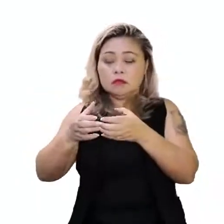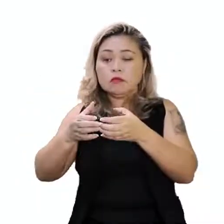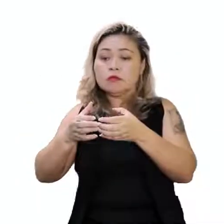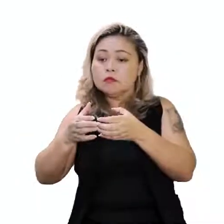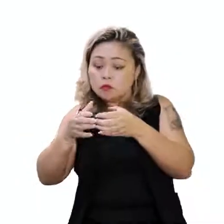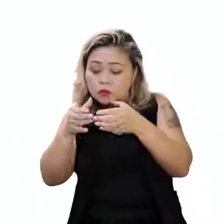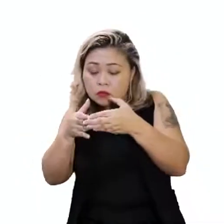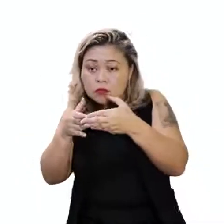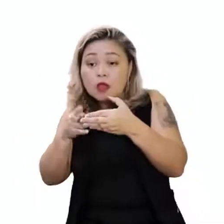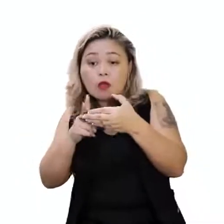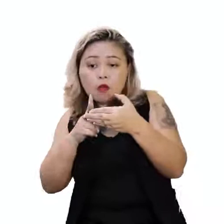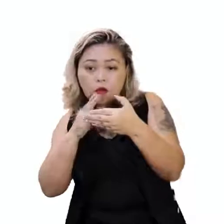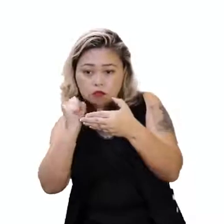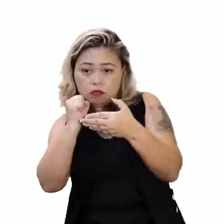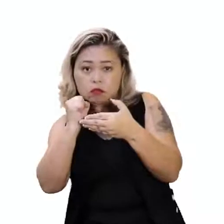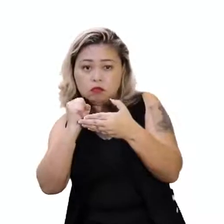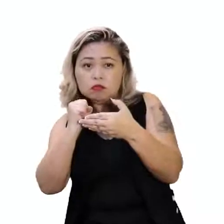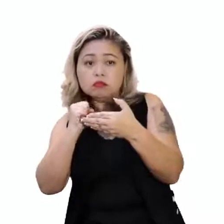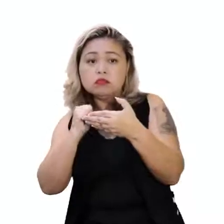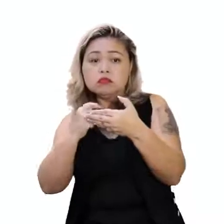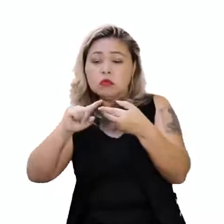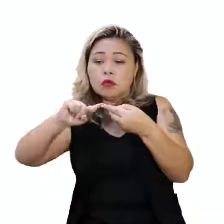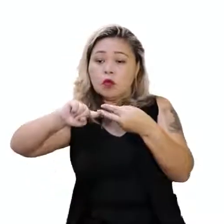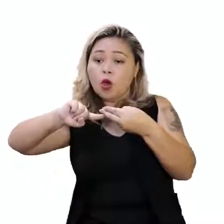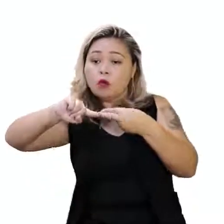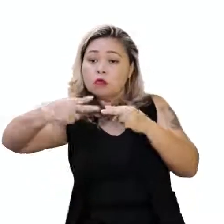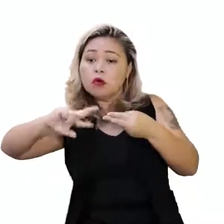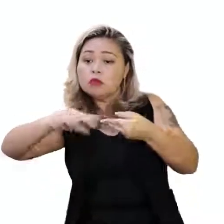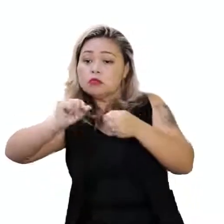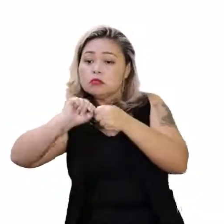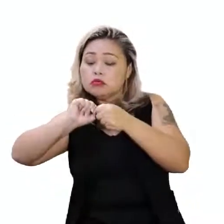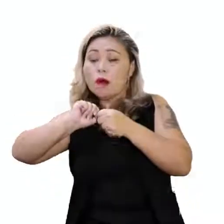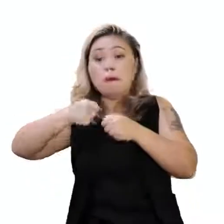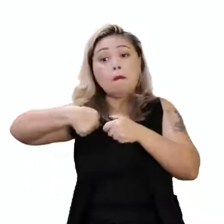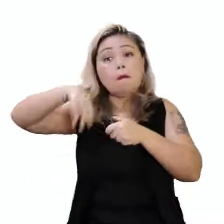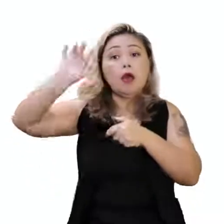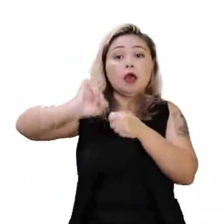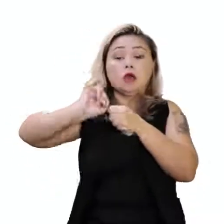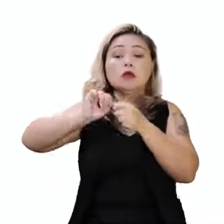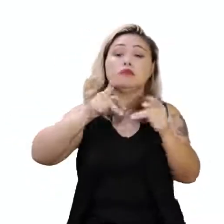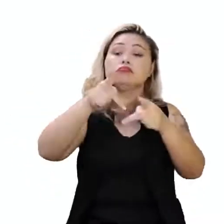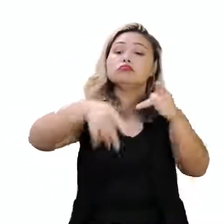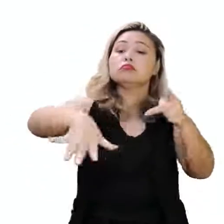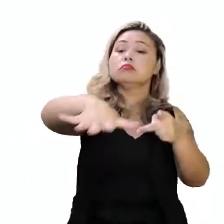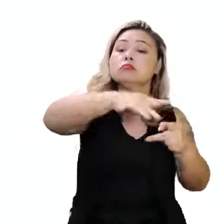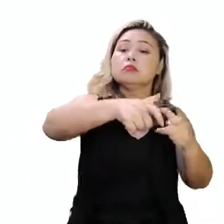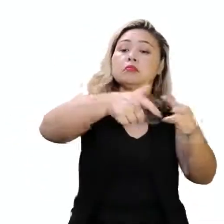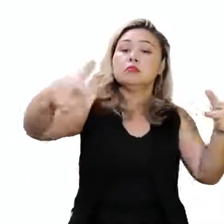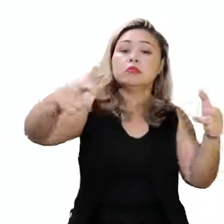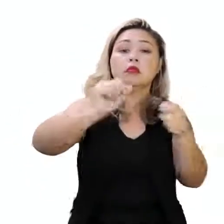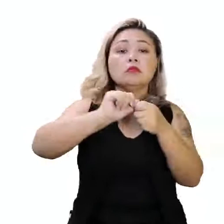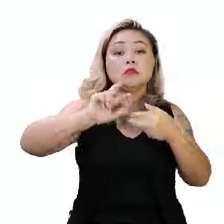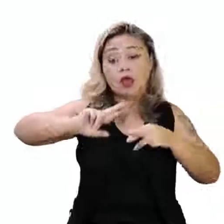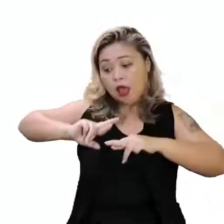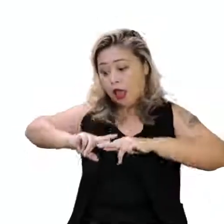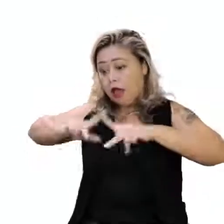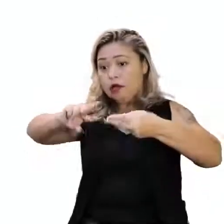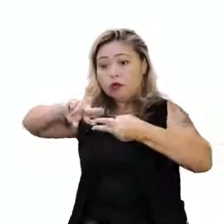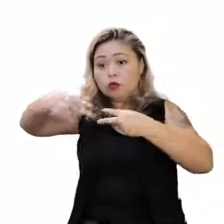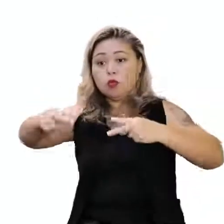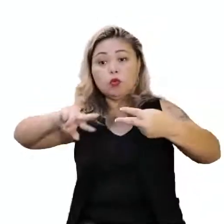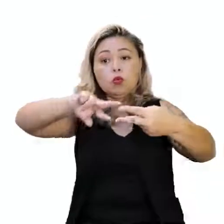população, ficarão fortes, pois o fluxo gênico é maior do que seria em uma população maior, na qual as diferenças